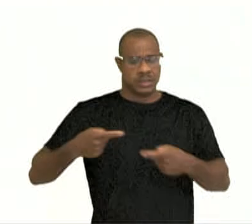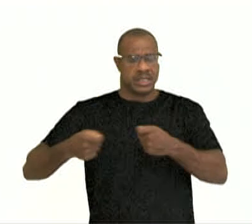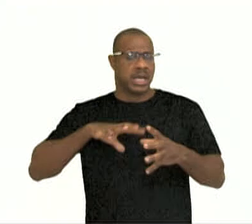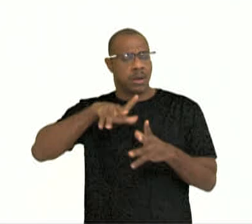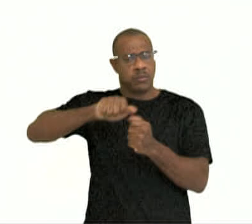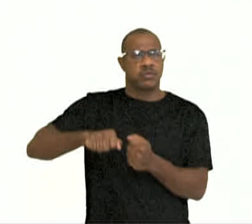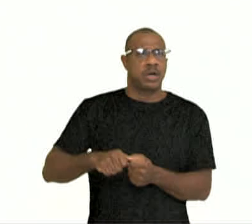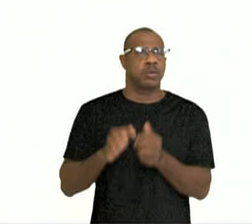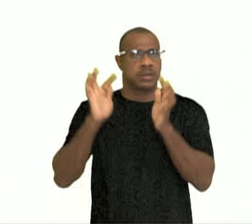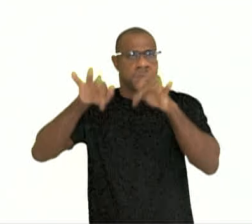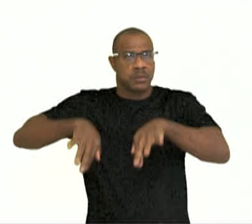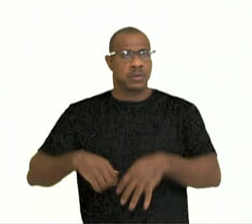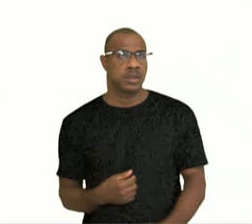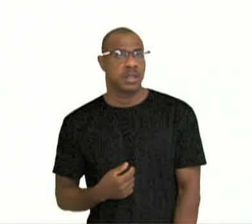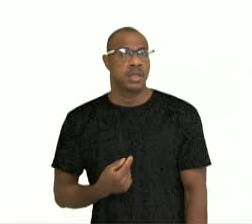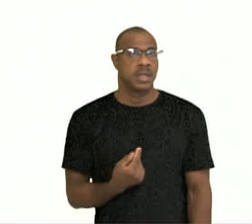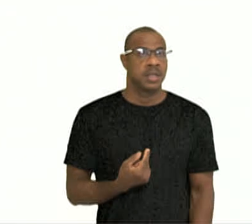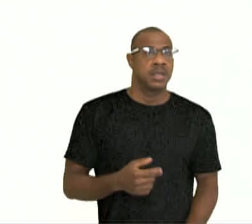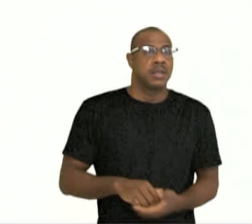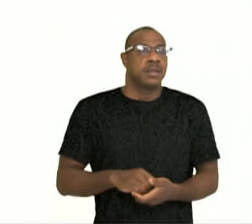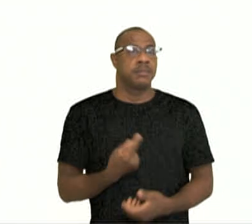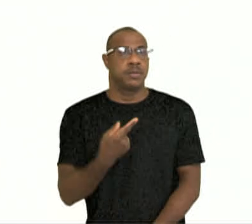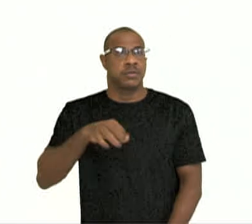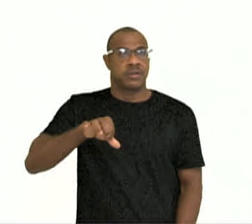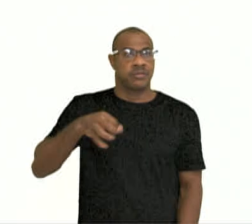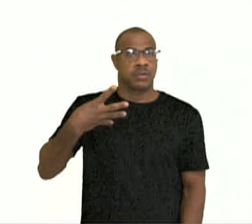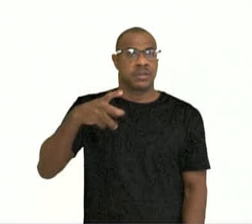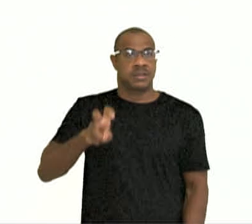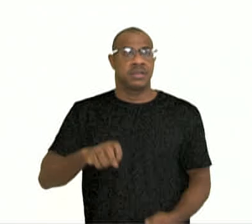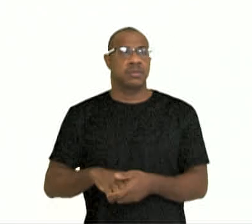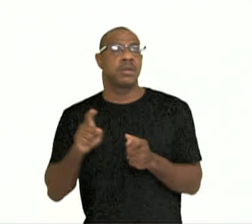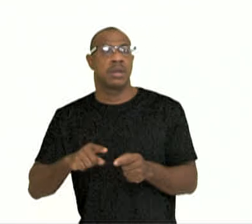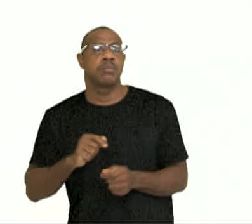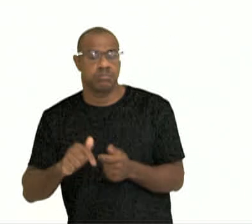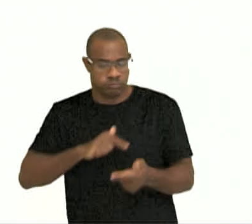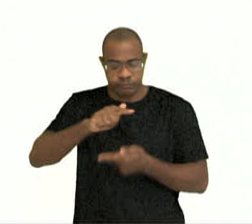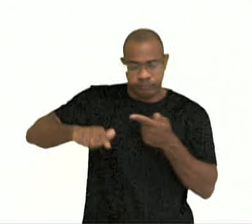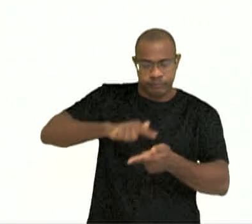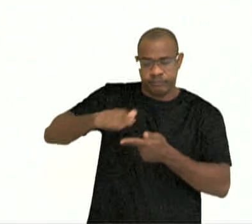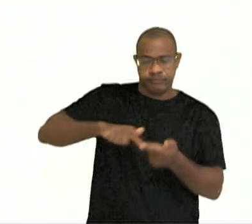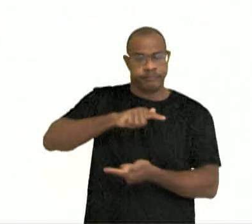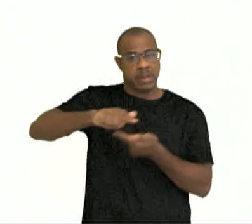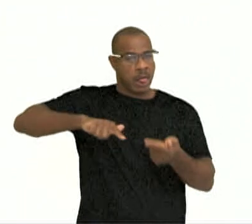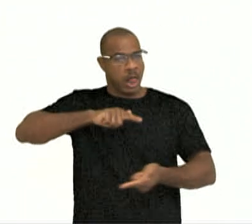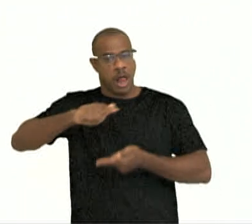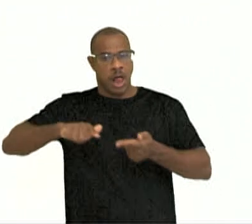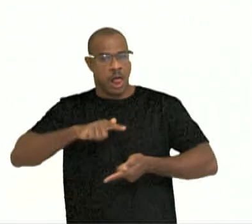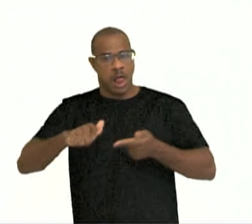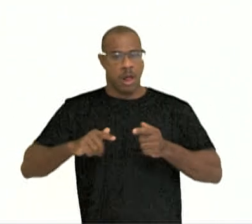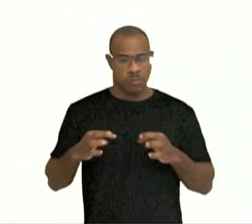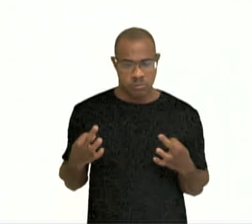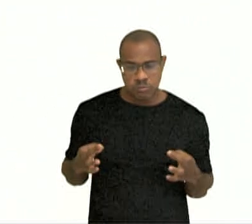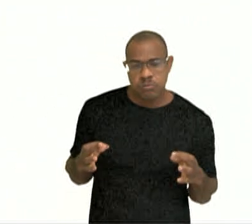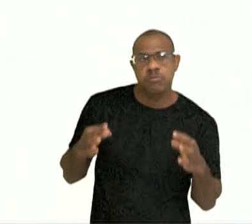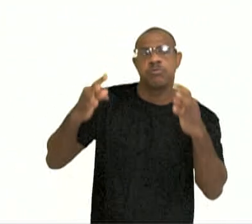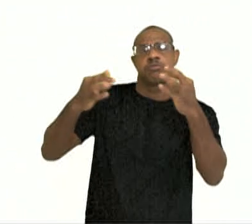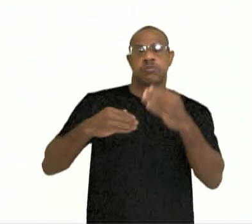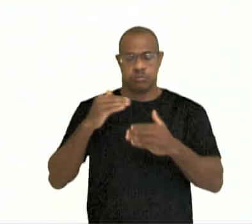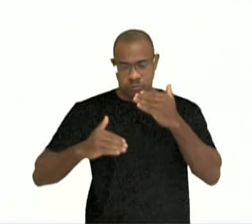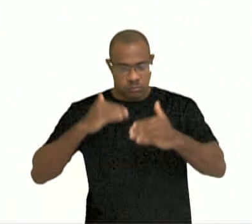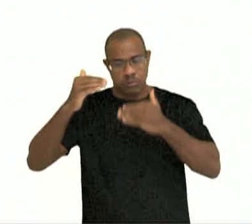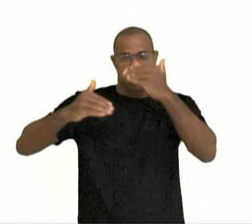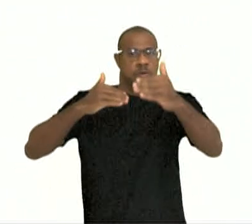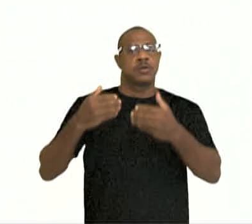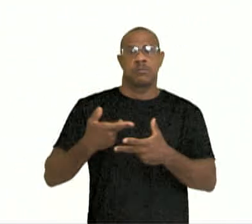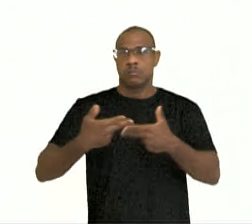novo panorama é caracterizado pelo avanço da globalização, cultura de massa e o desenvolvimento das novas tecnologias